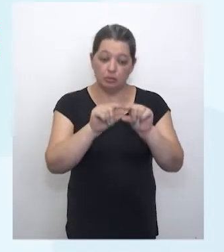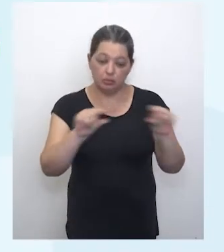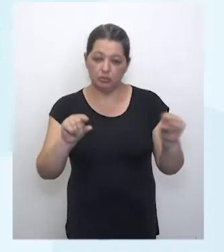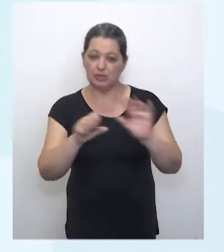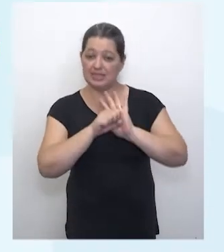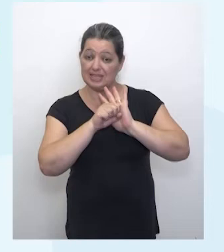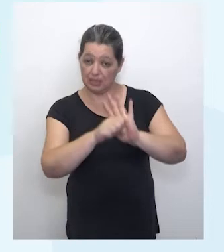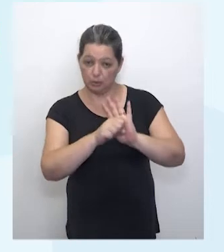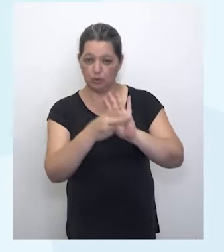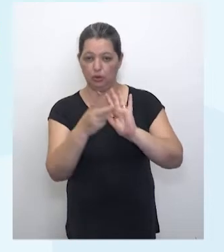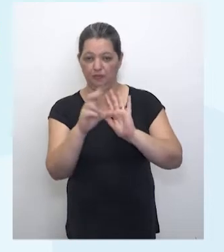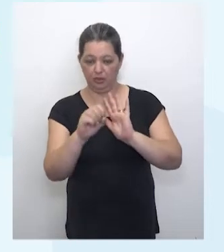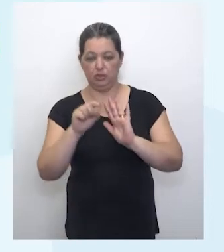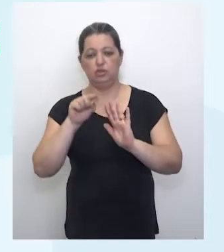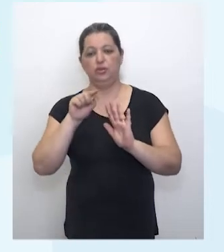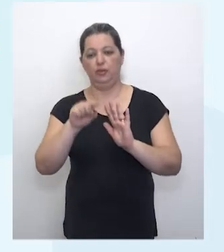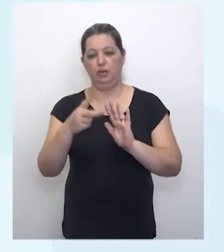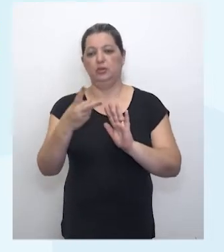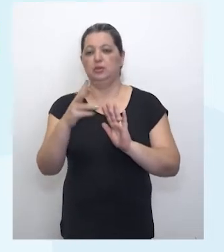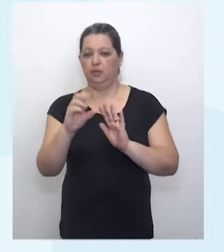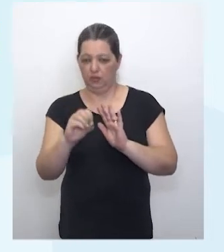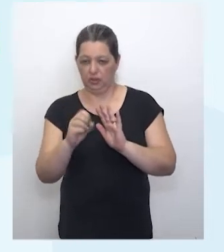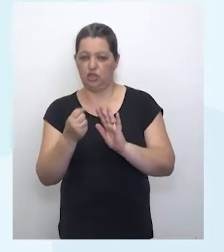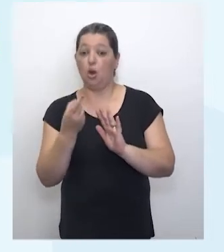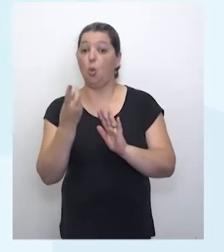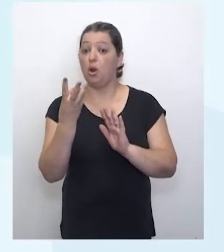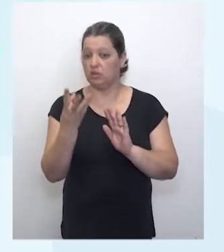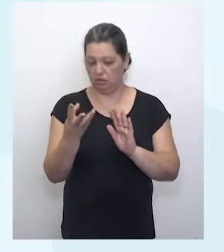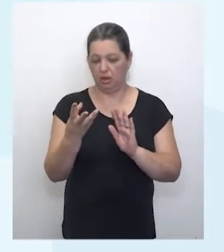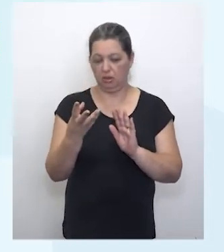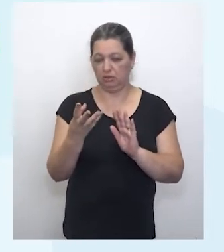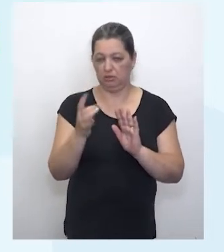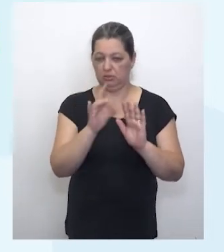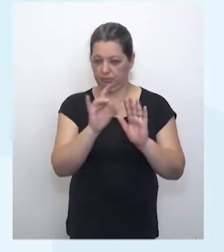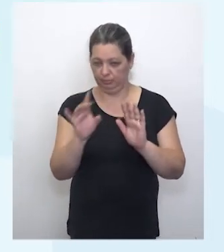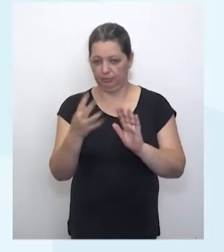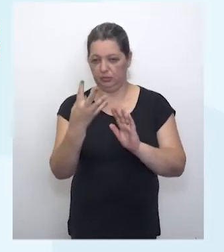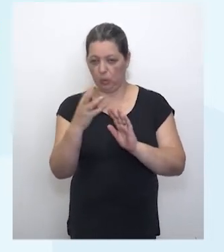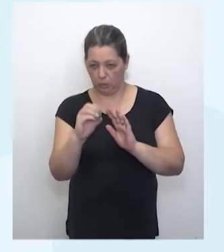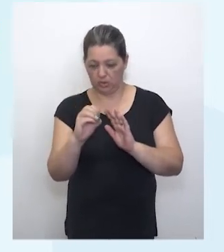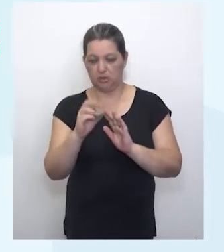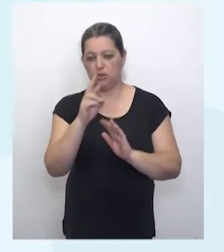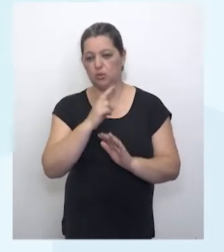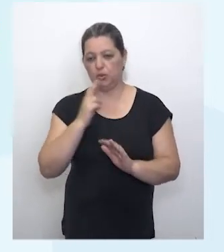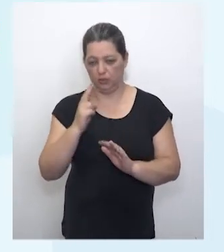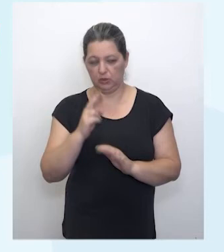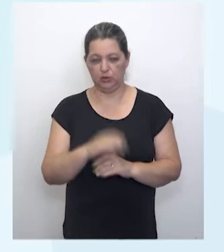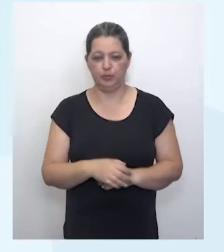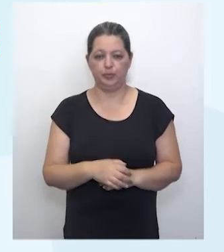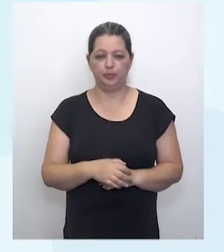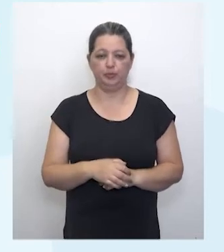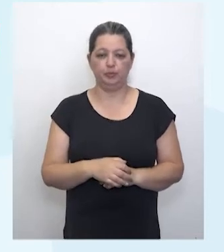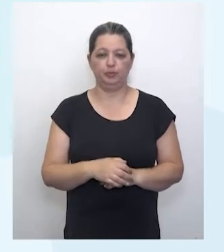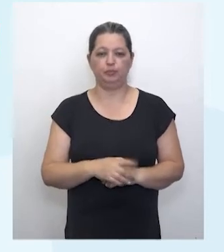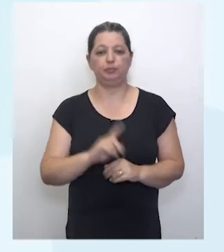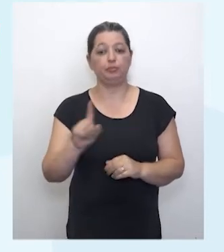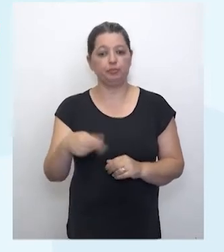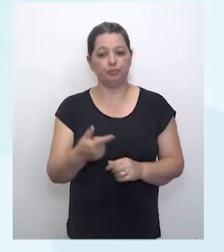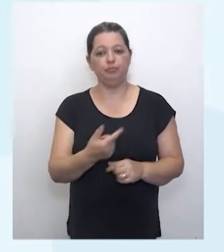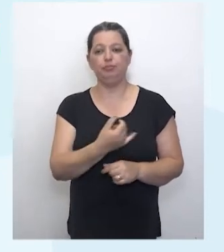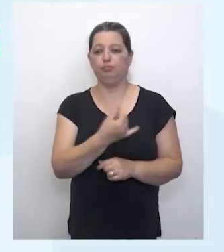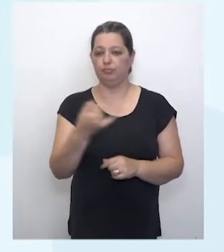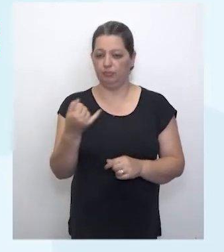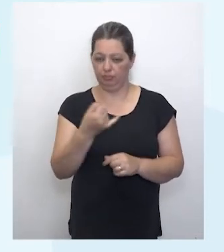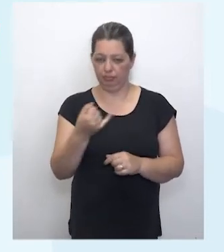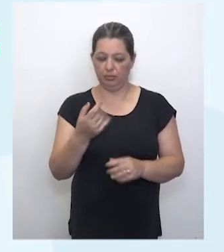símbolos, 20 vezes a quantidade de cada símbolo, 400 sorvetes. Efetuei a diferença para